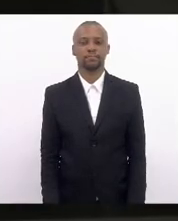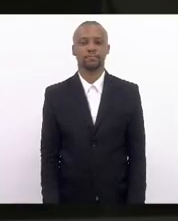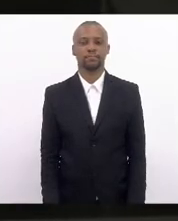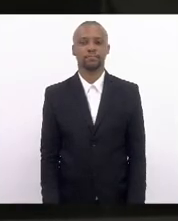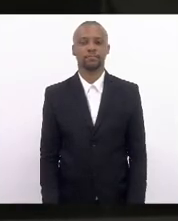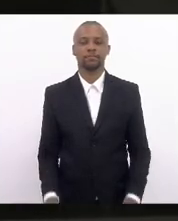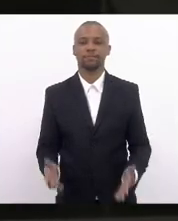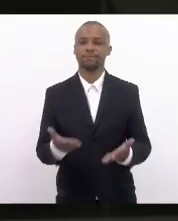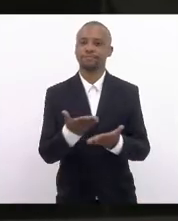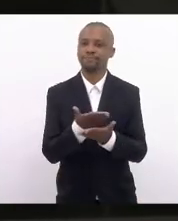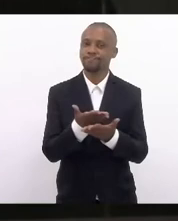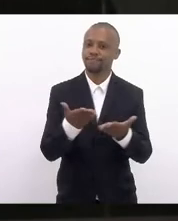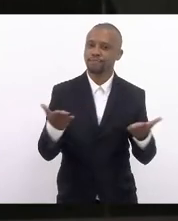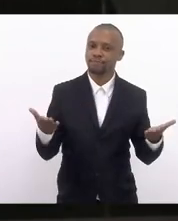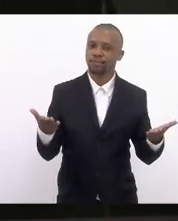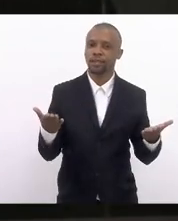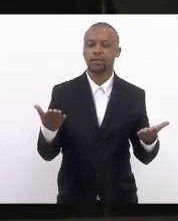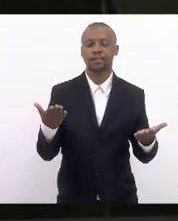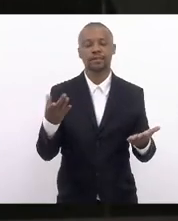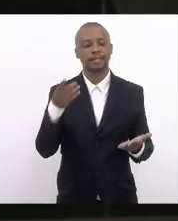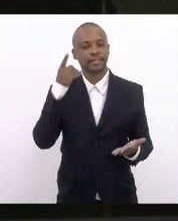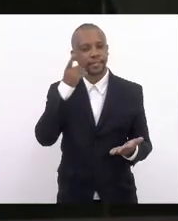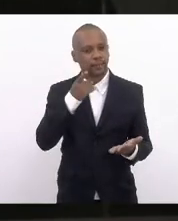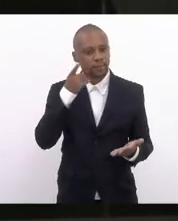Senhoras e senhores, deputados,